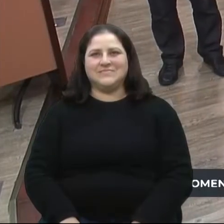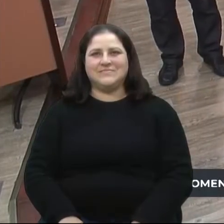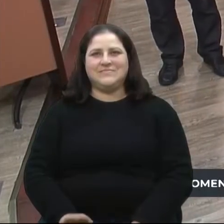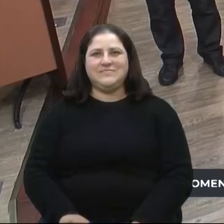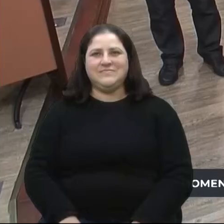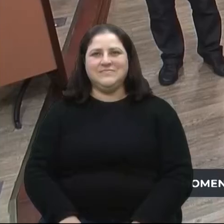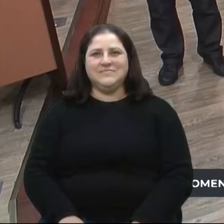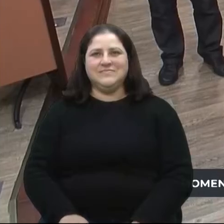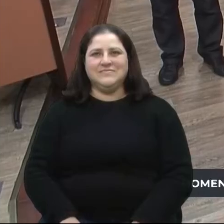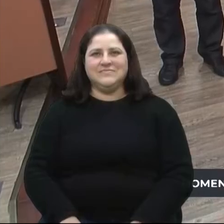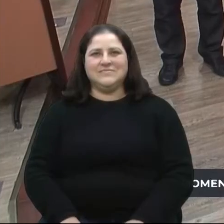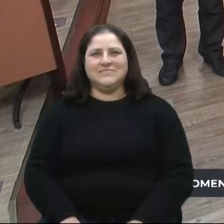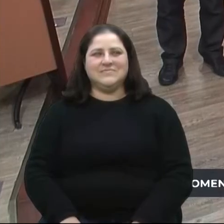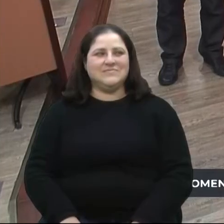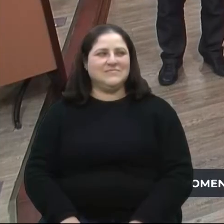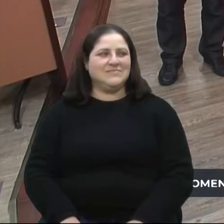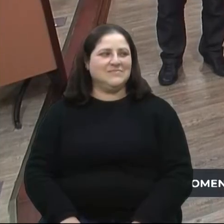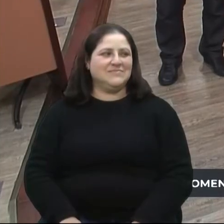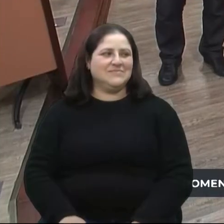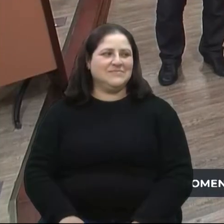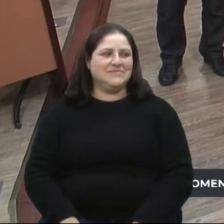lamenti. Mi fa piangere e